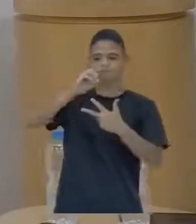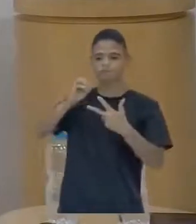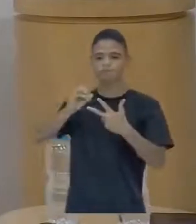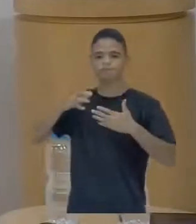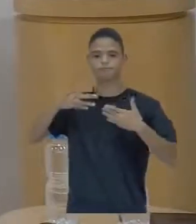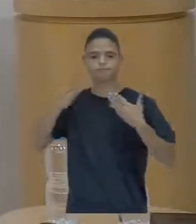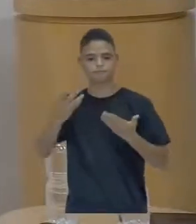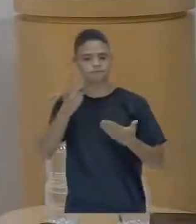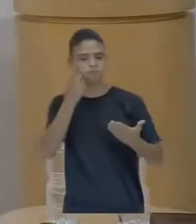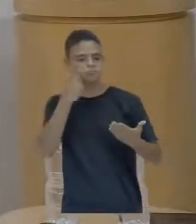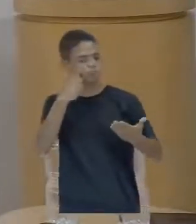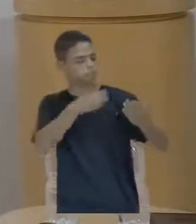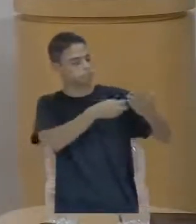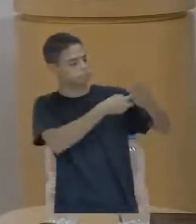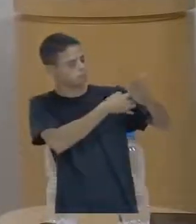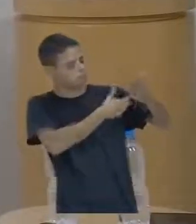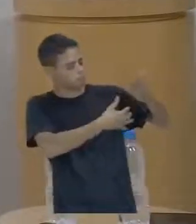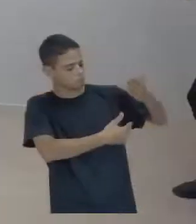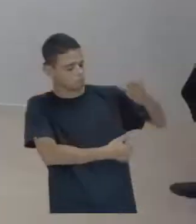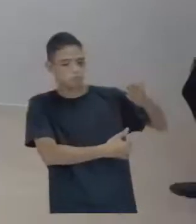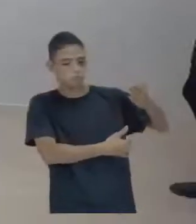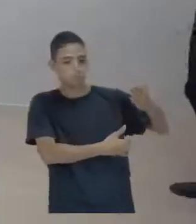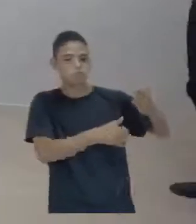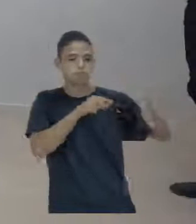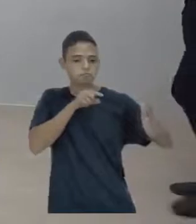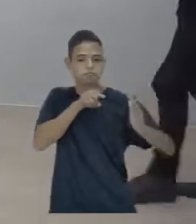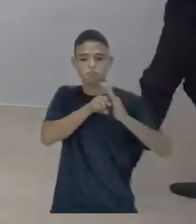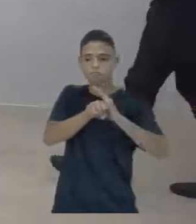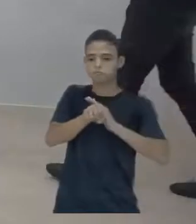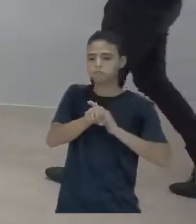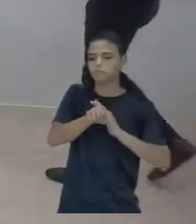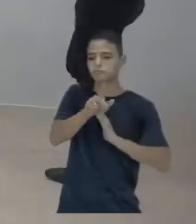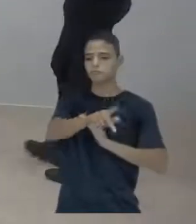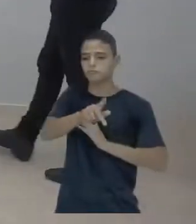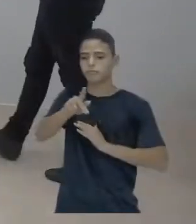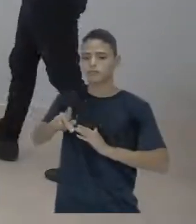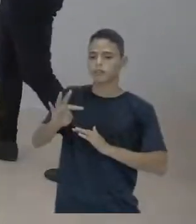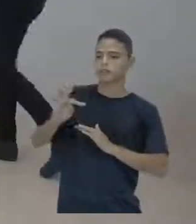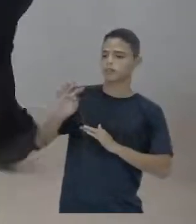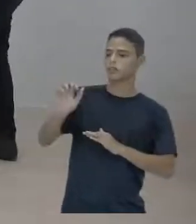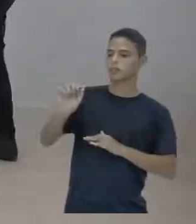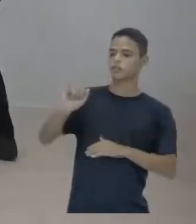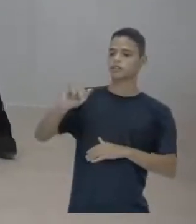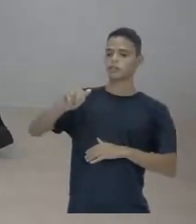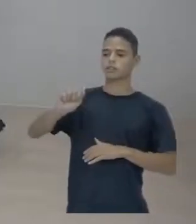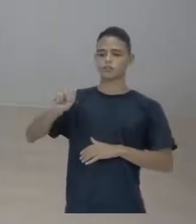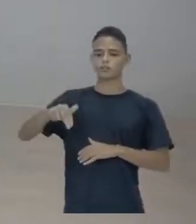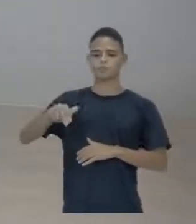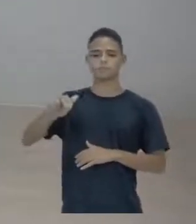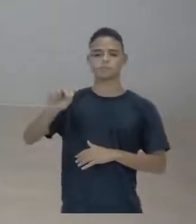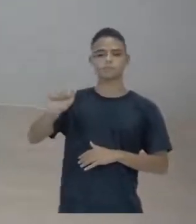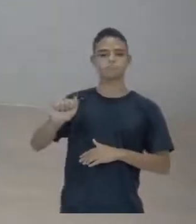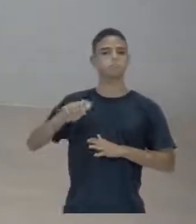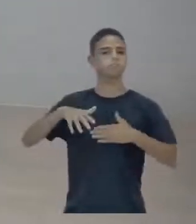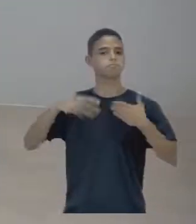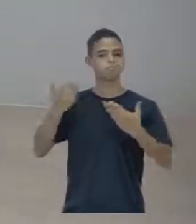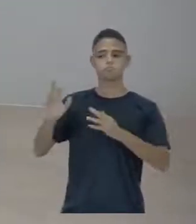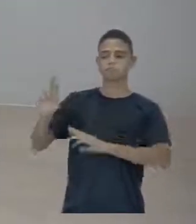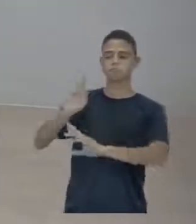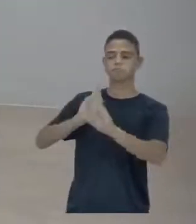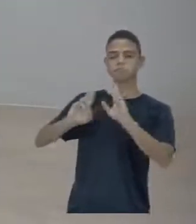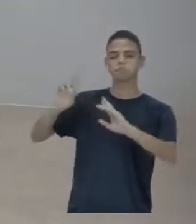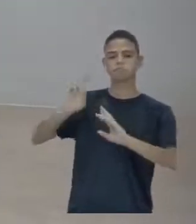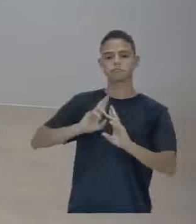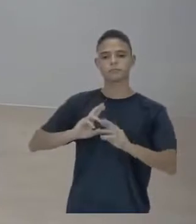ver as interações de vocês, perguntar para a professora Tayana. Professora Tayana, então, de acordo com as nossas interações, o que o pessoal respondeu aí